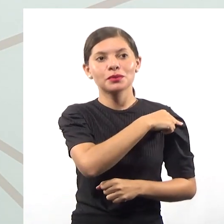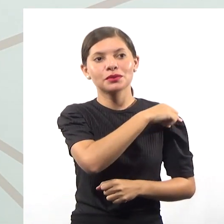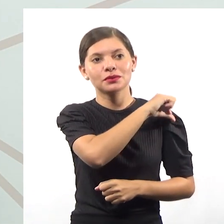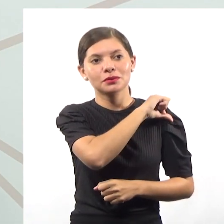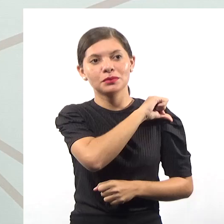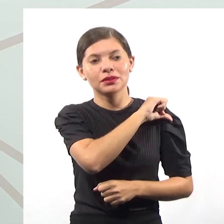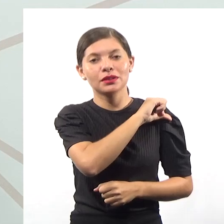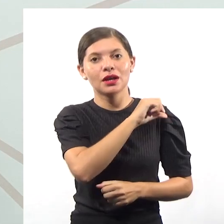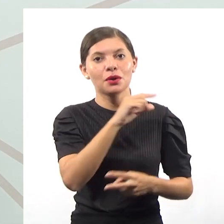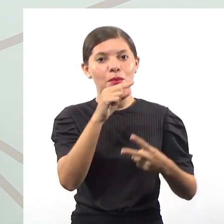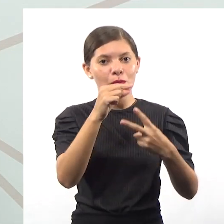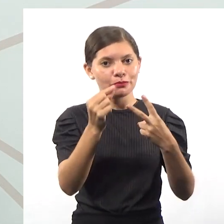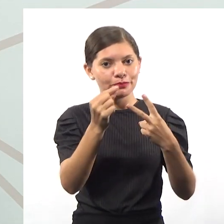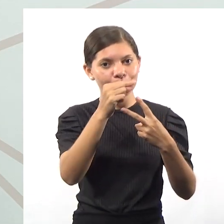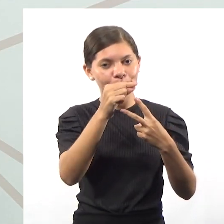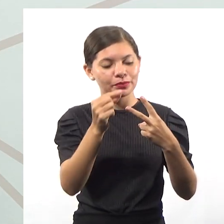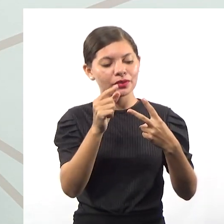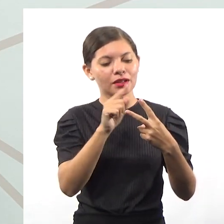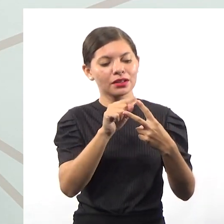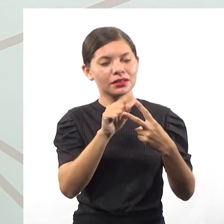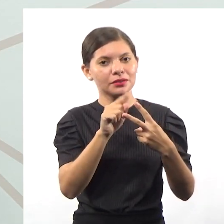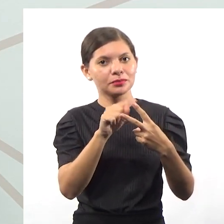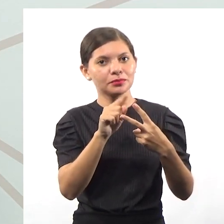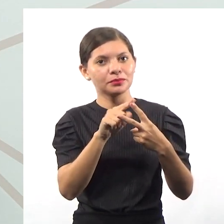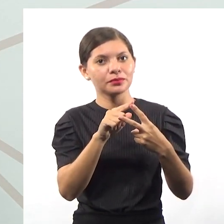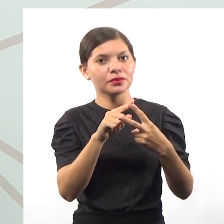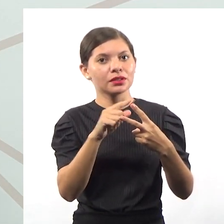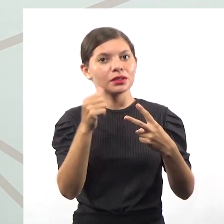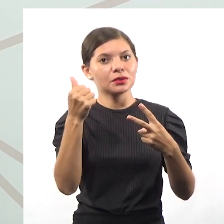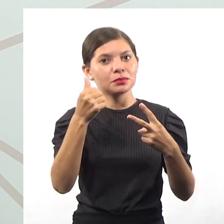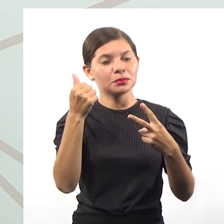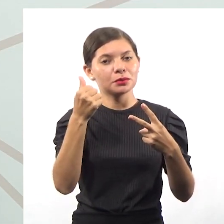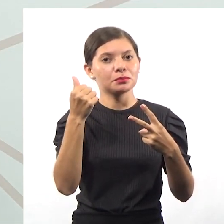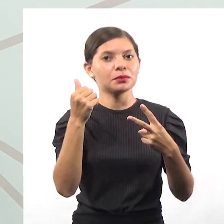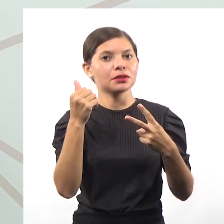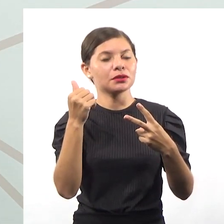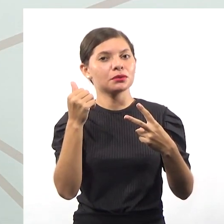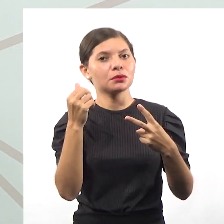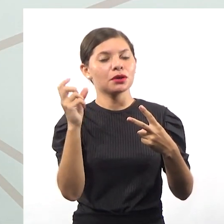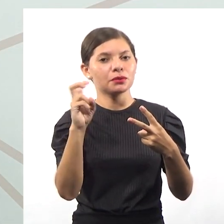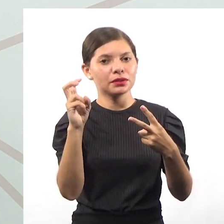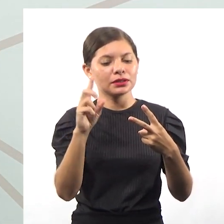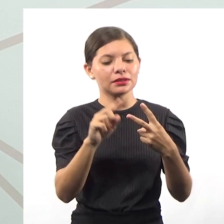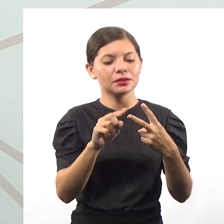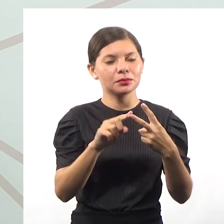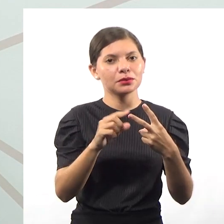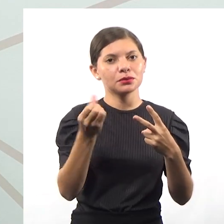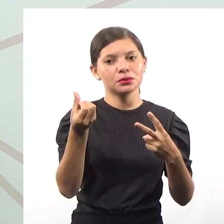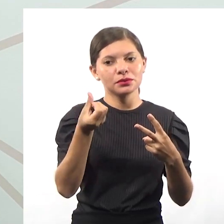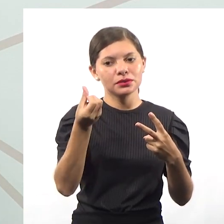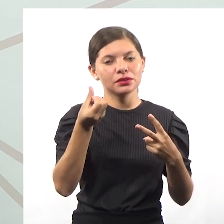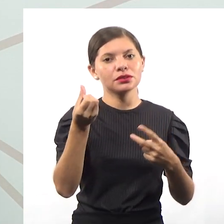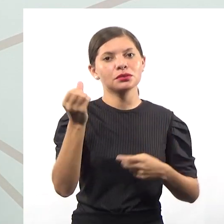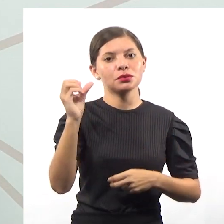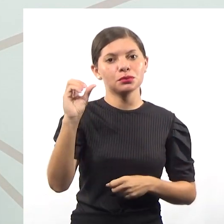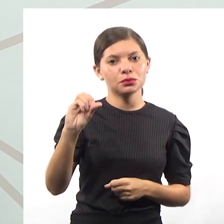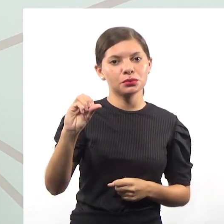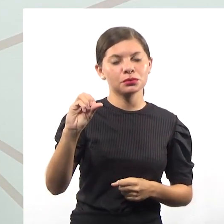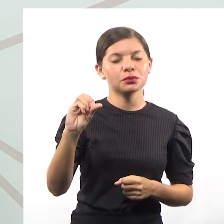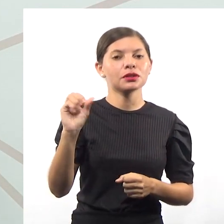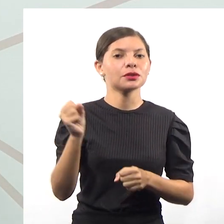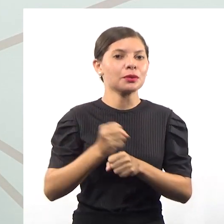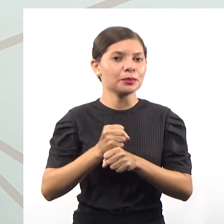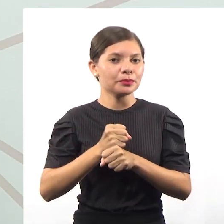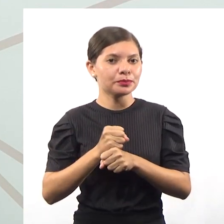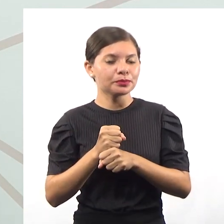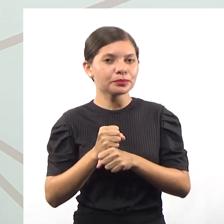a etapa 1, que é o ensino fundamental de primeiro ao quinto ano, e a etapa 2, do sexto ao nono ano, basta